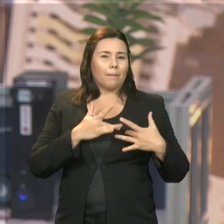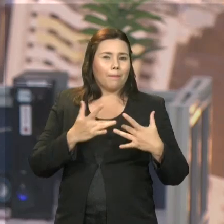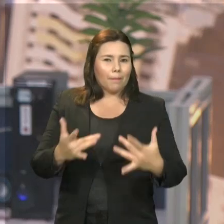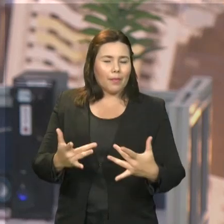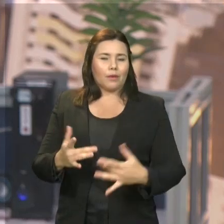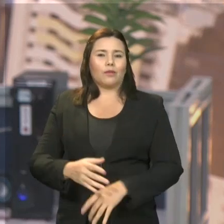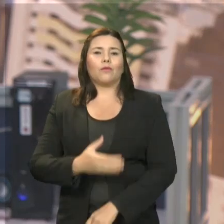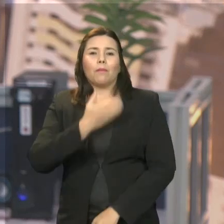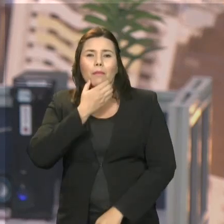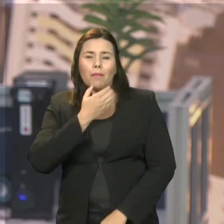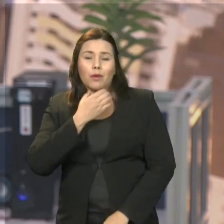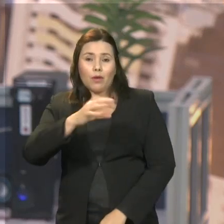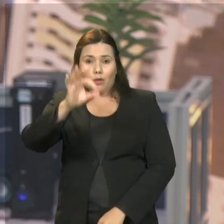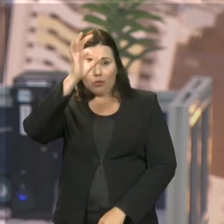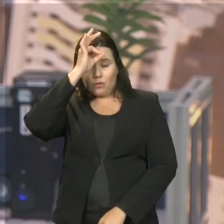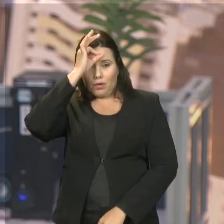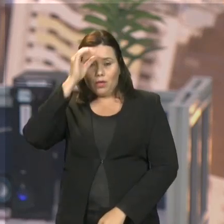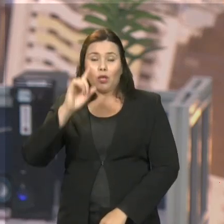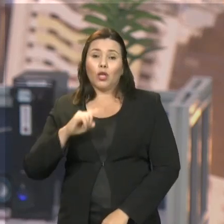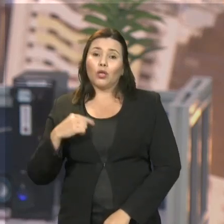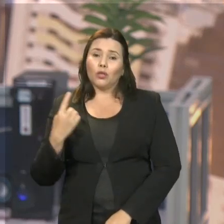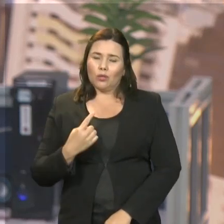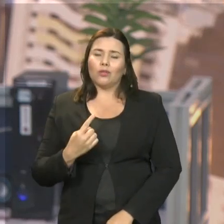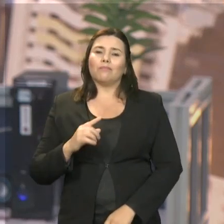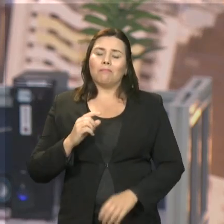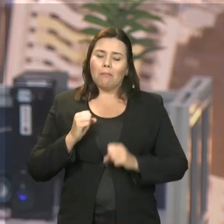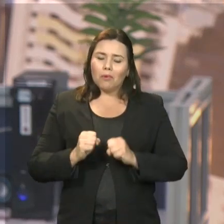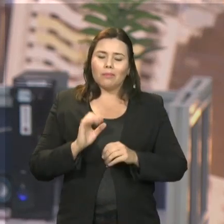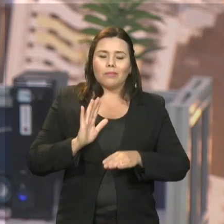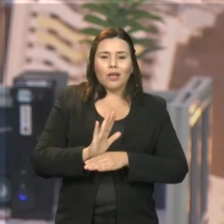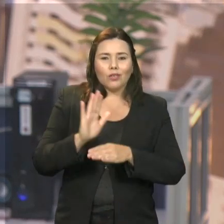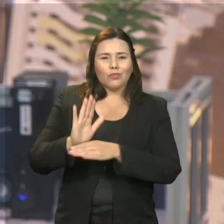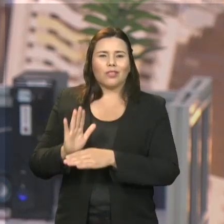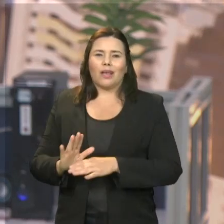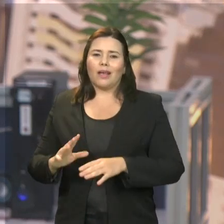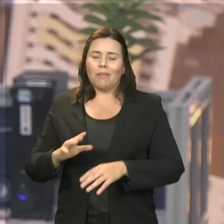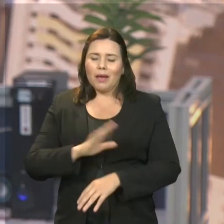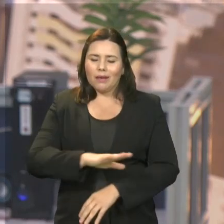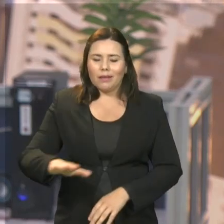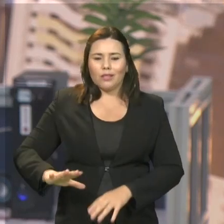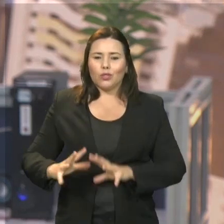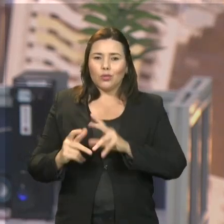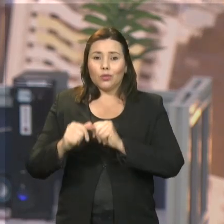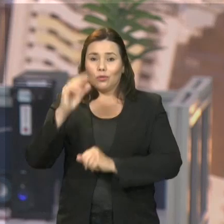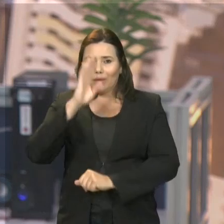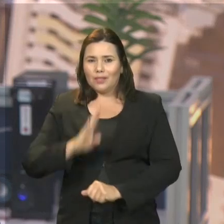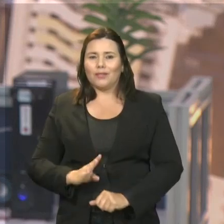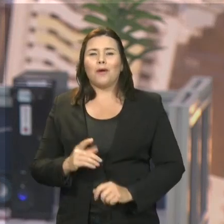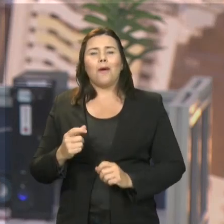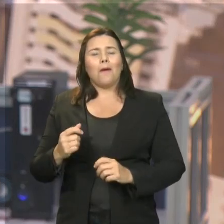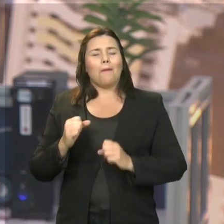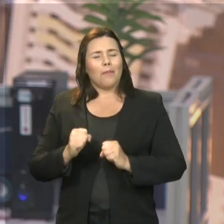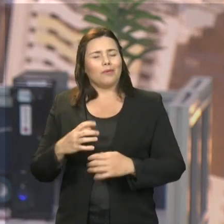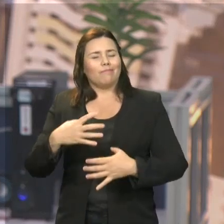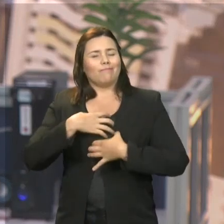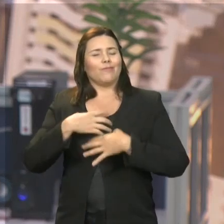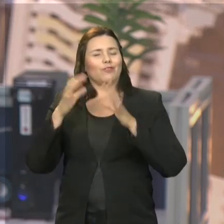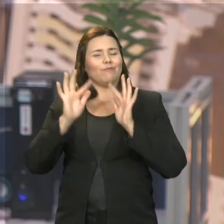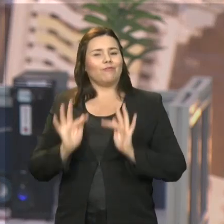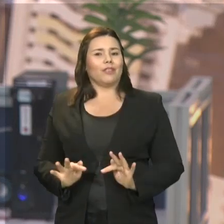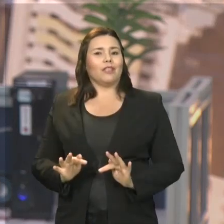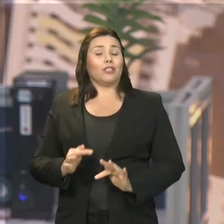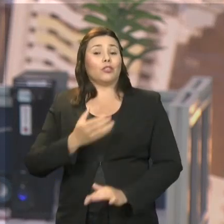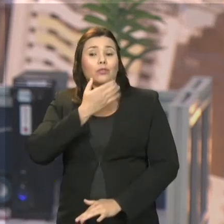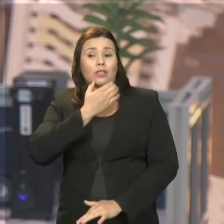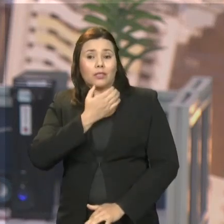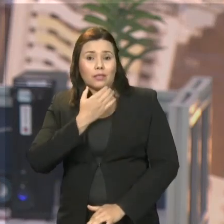contribuir para que crianças carentes espalhadas por todo o Brasil possam ter uma noite de Natal mais feliz. A gente confere agora as informações